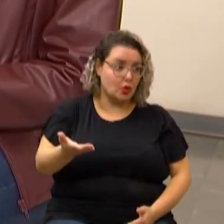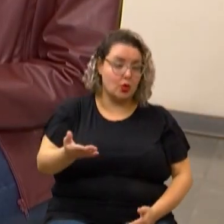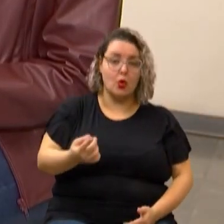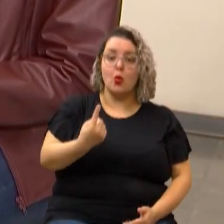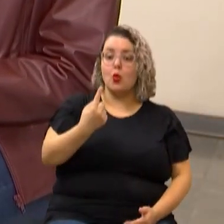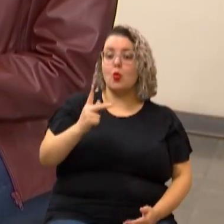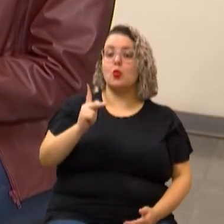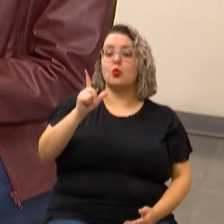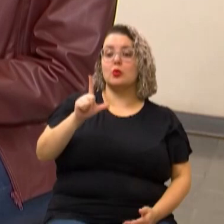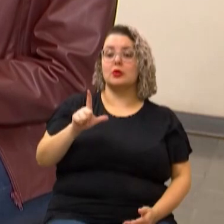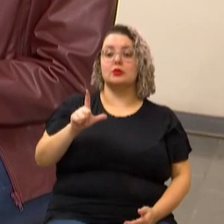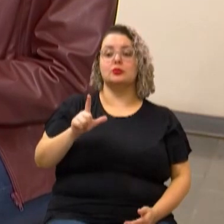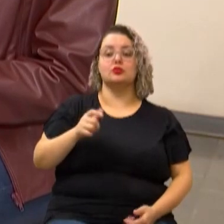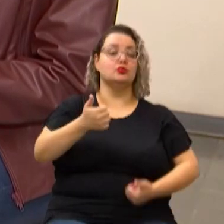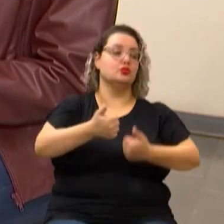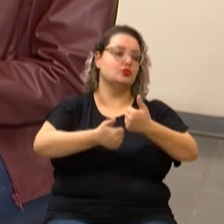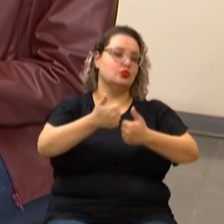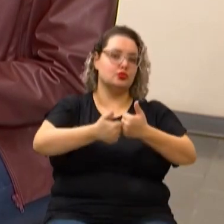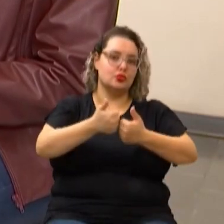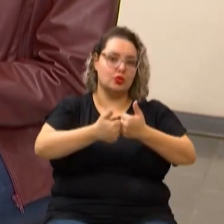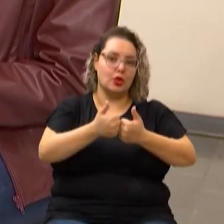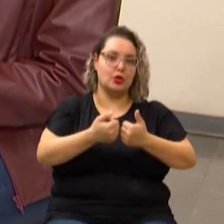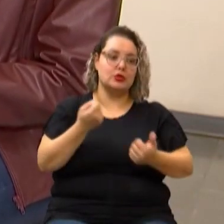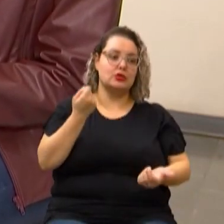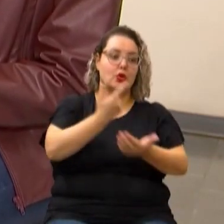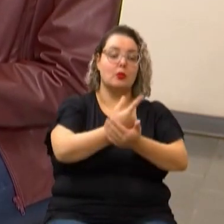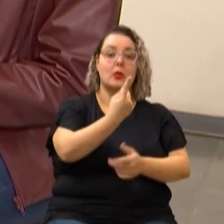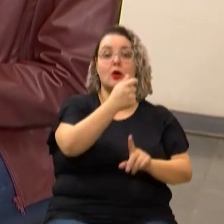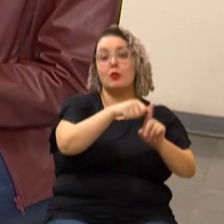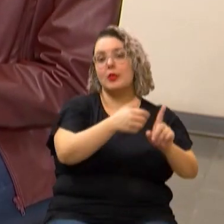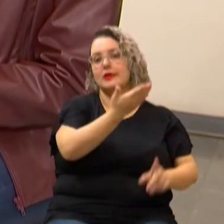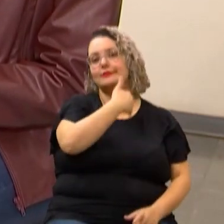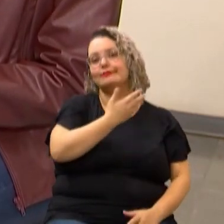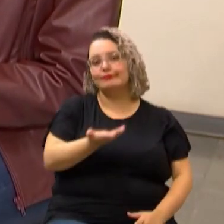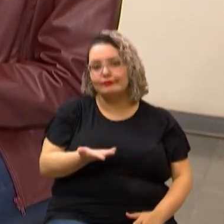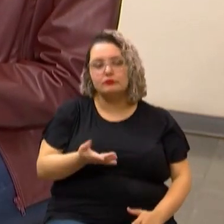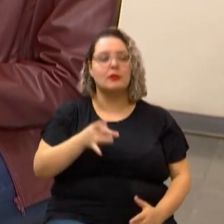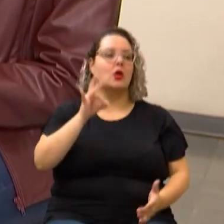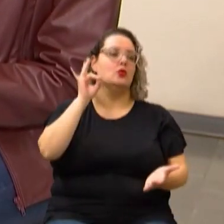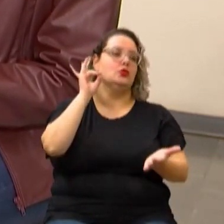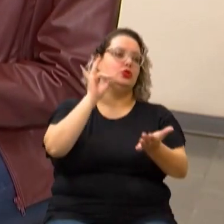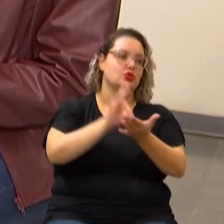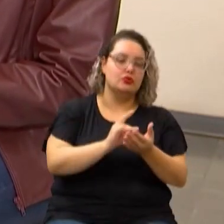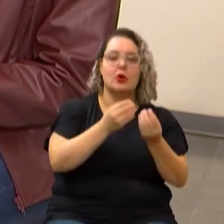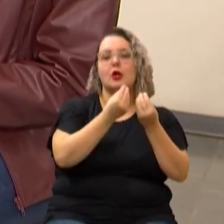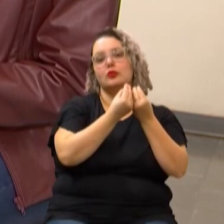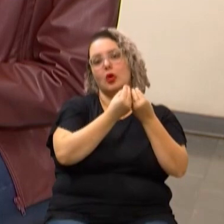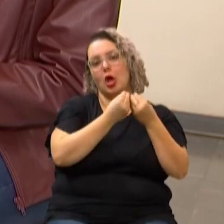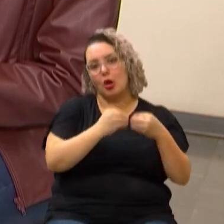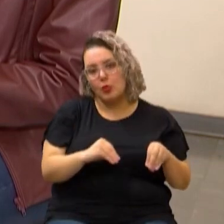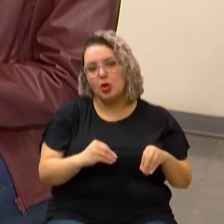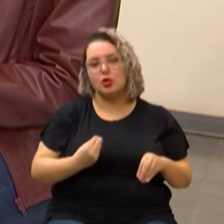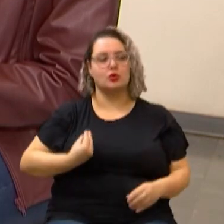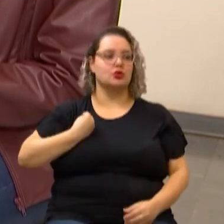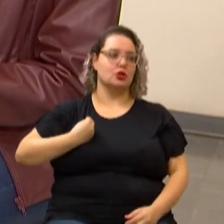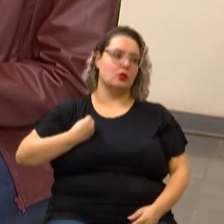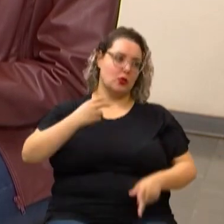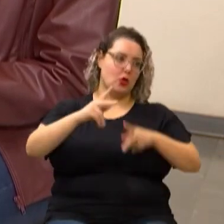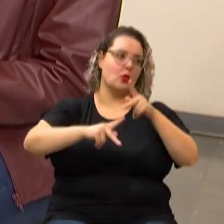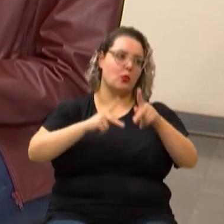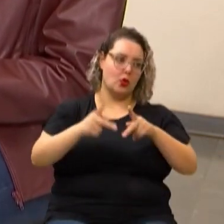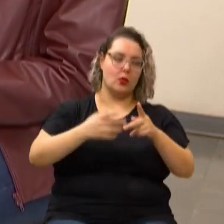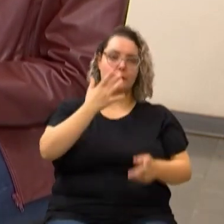aquelas maquininhas. Exato, aquele plec, plec, plec, né? Foi uma grande experiência. E ali, na prática, eu já aprendi o que era